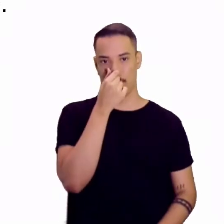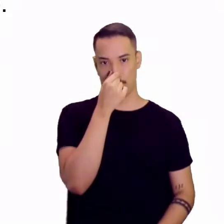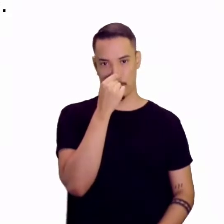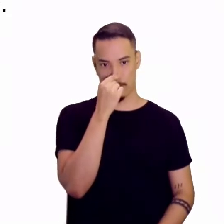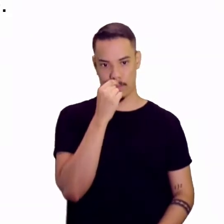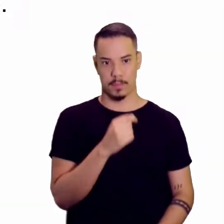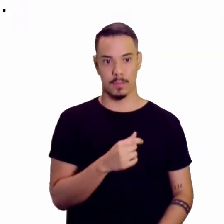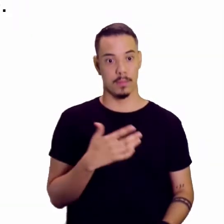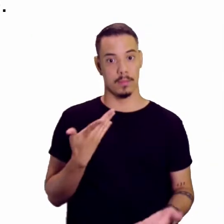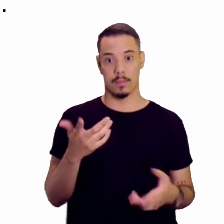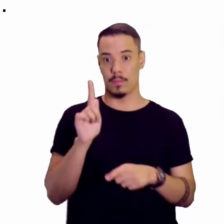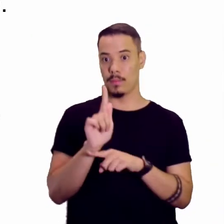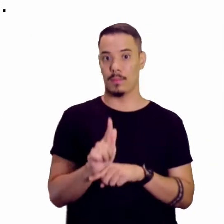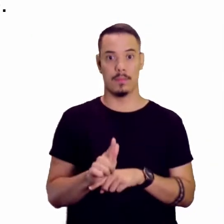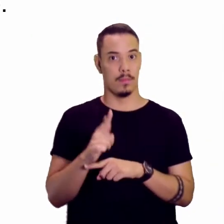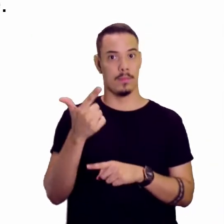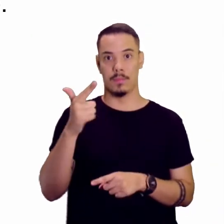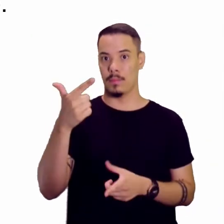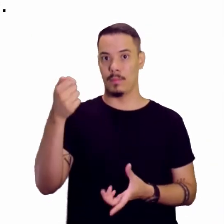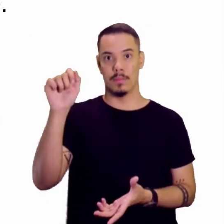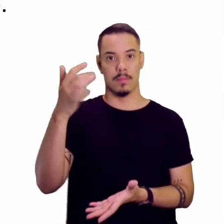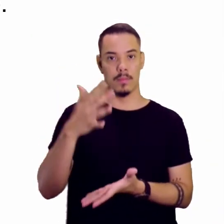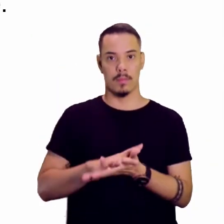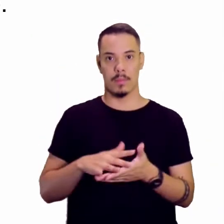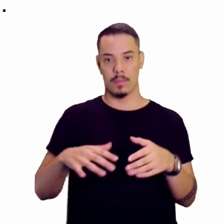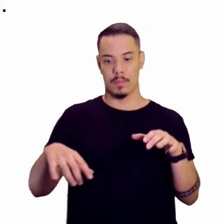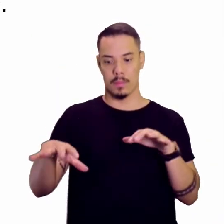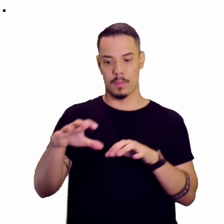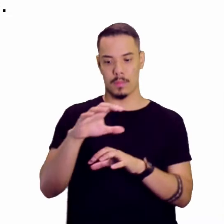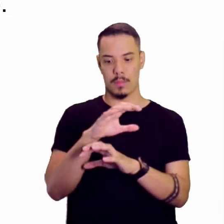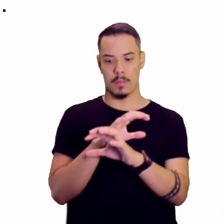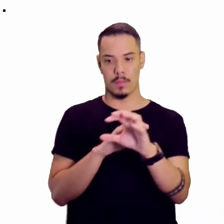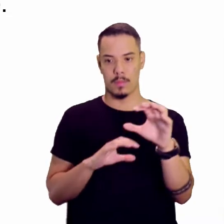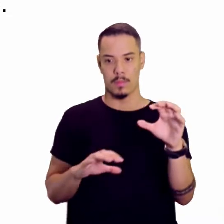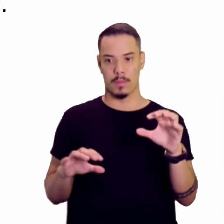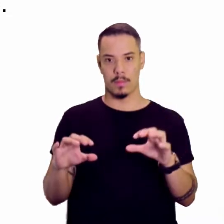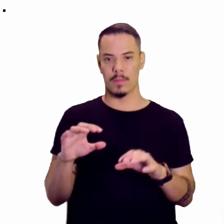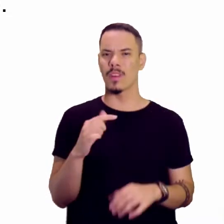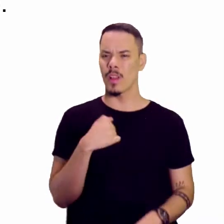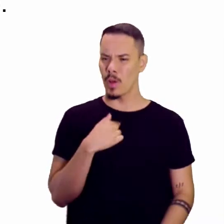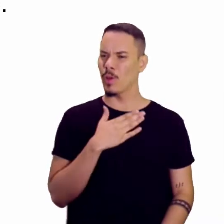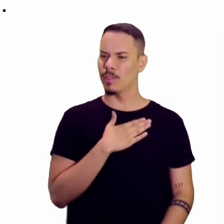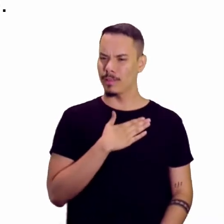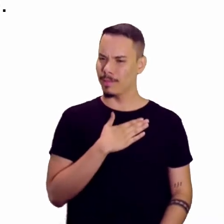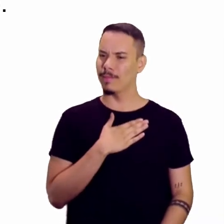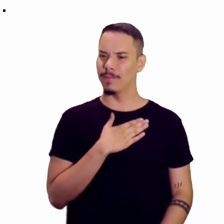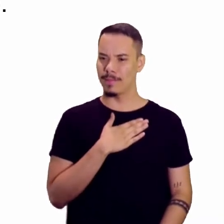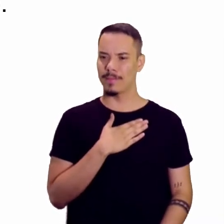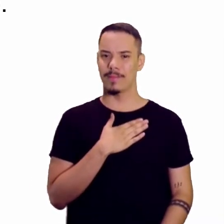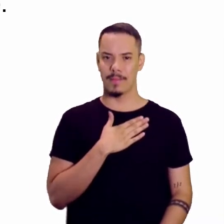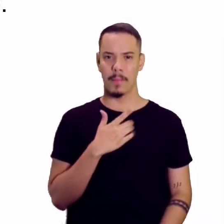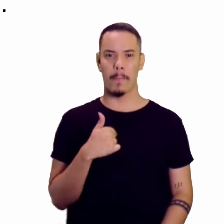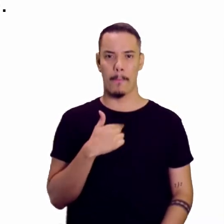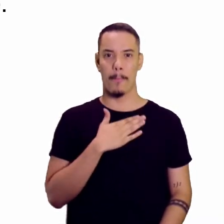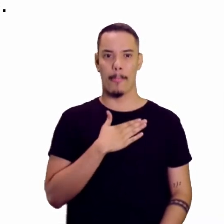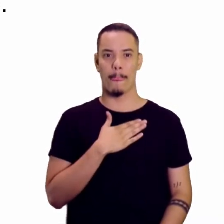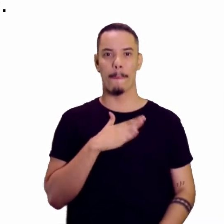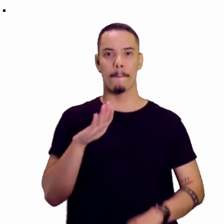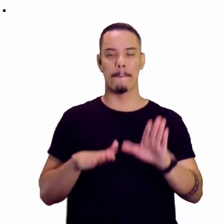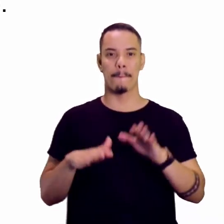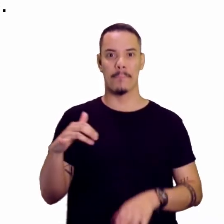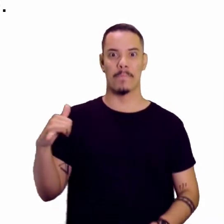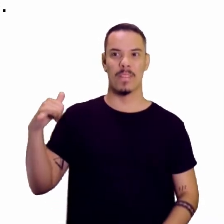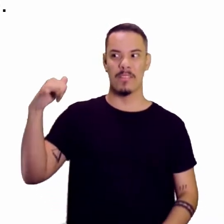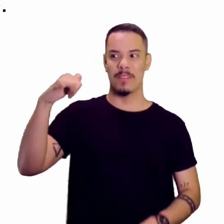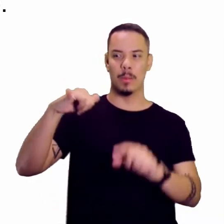Então, sem gravidade, não vai cair, vai ficar flutuando. Ó. Exato. Eu gostaria de ir numa cama dessa, isso sim. Eu também. Pular do avião lá,